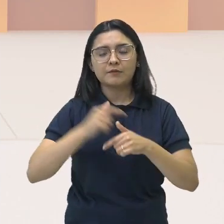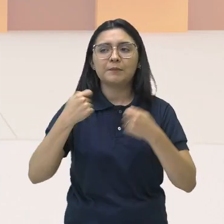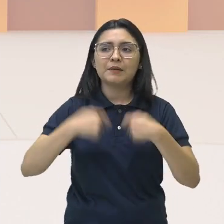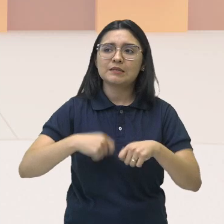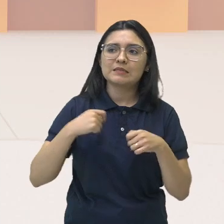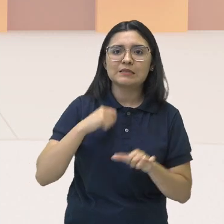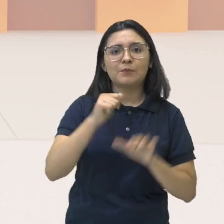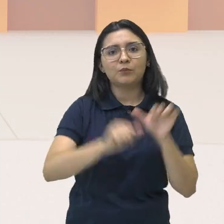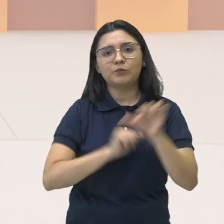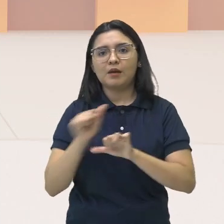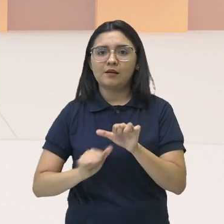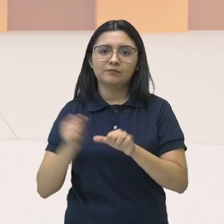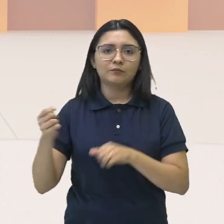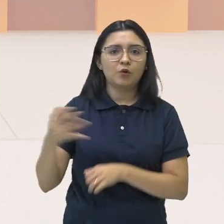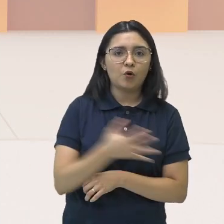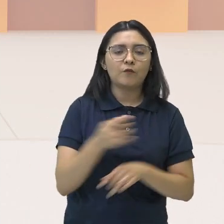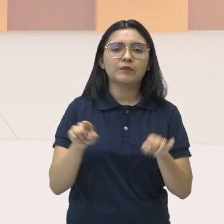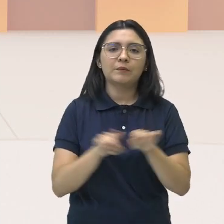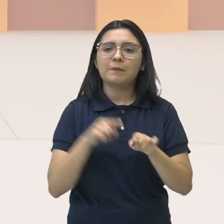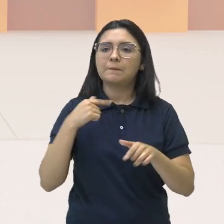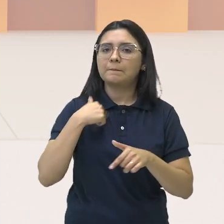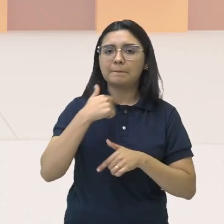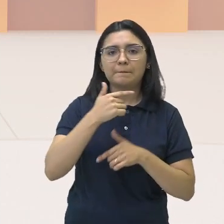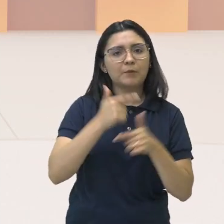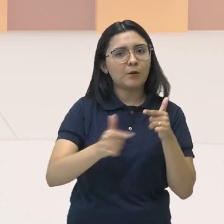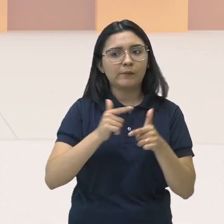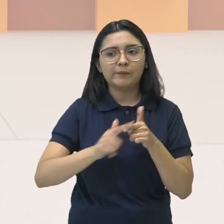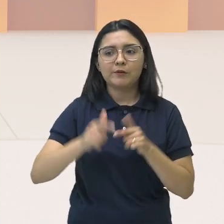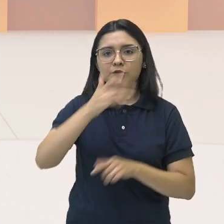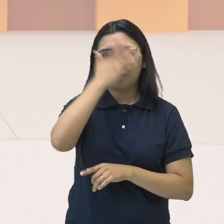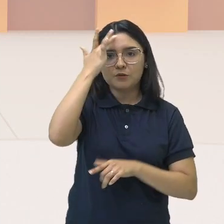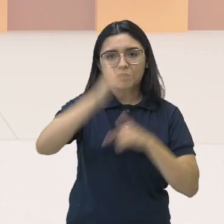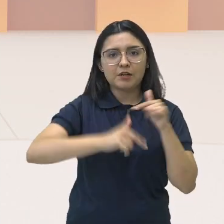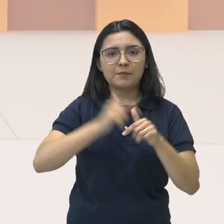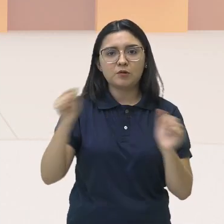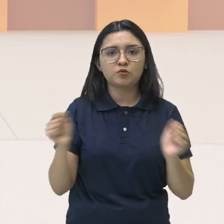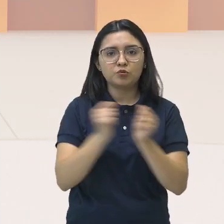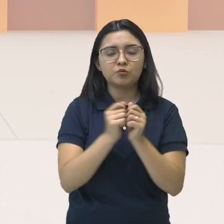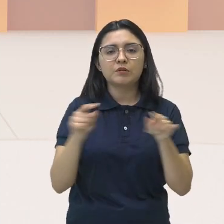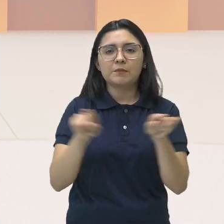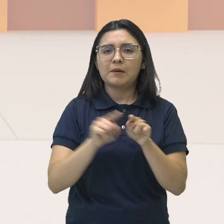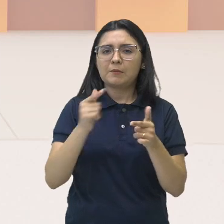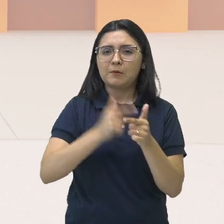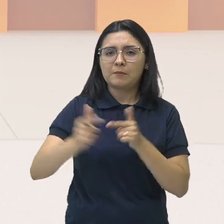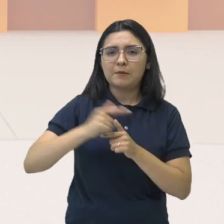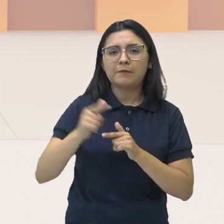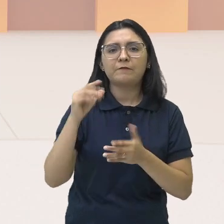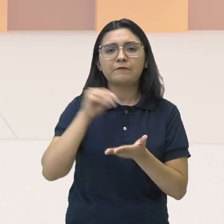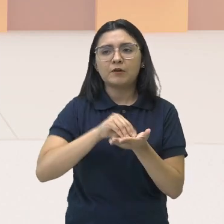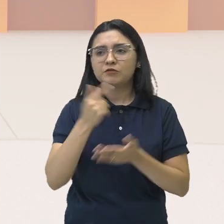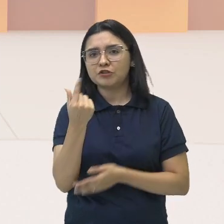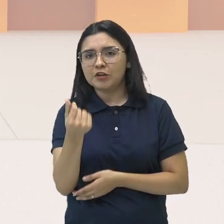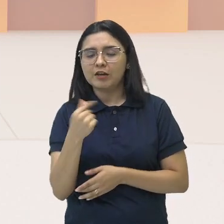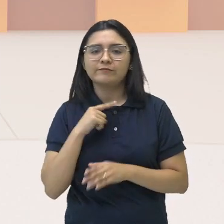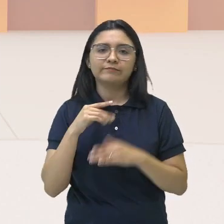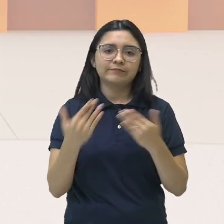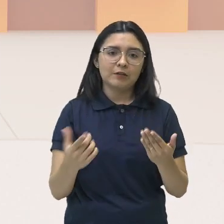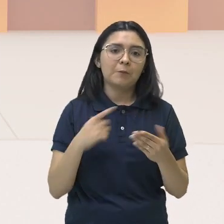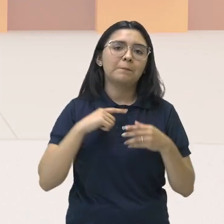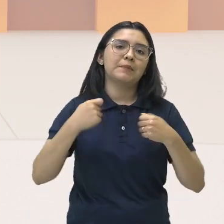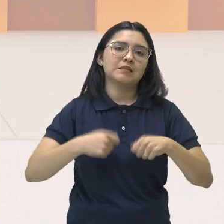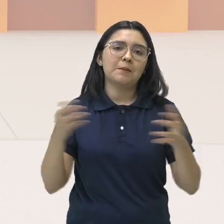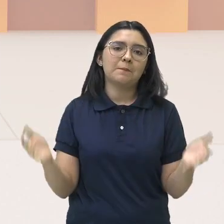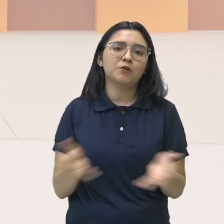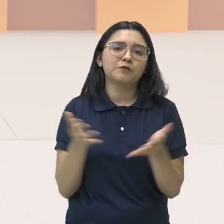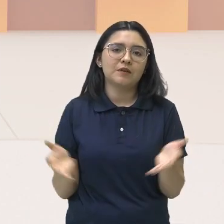se atualizar, né? Problemas com funcionários também, por que não? Problemas com dinheiro, tudo isso é necessário, é a questão da